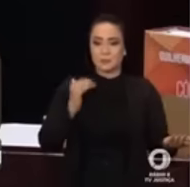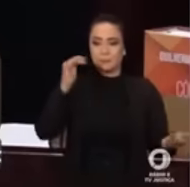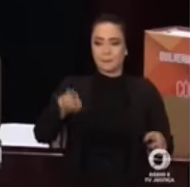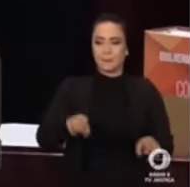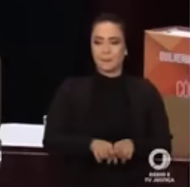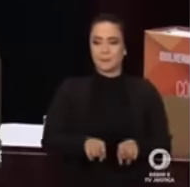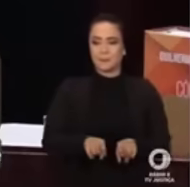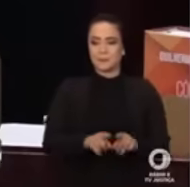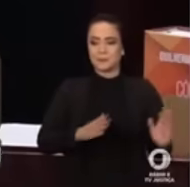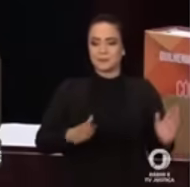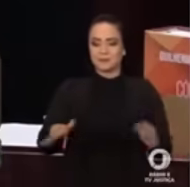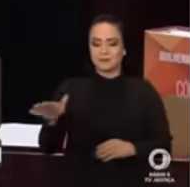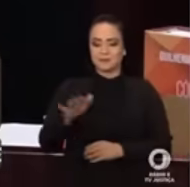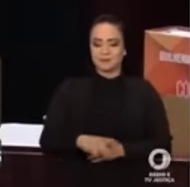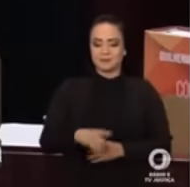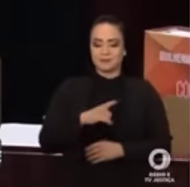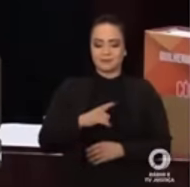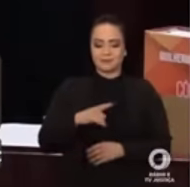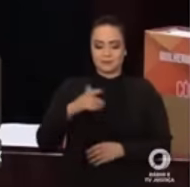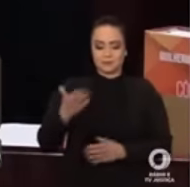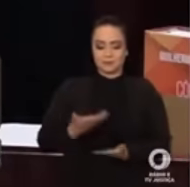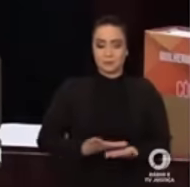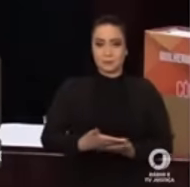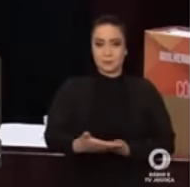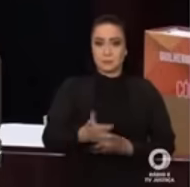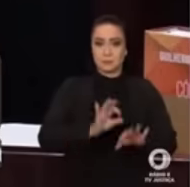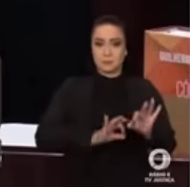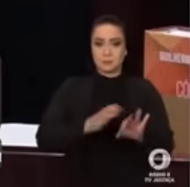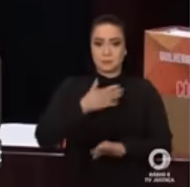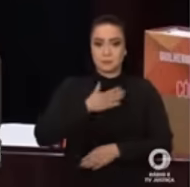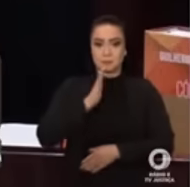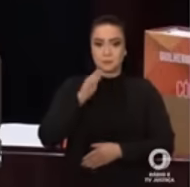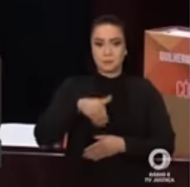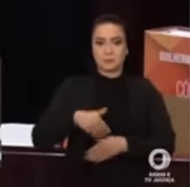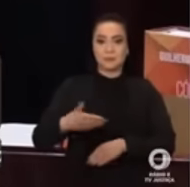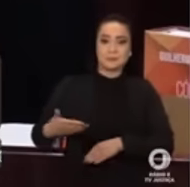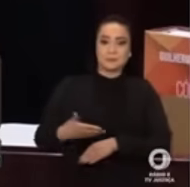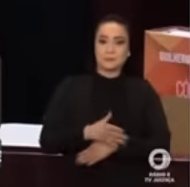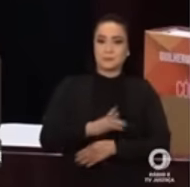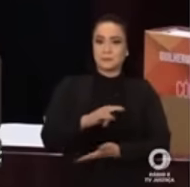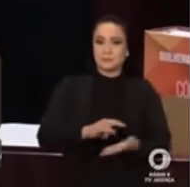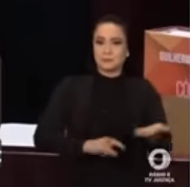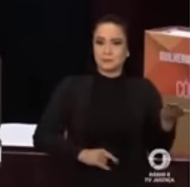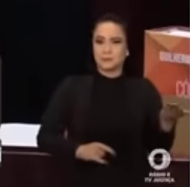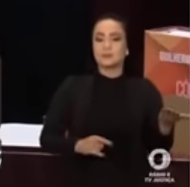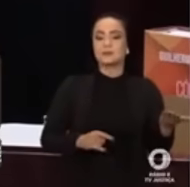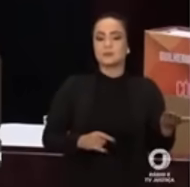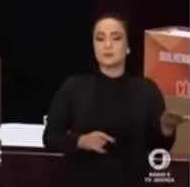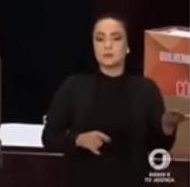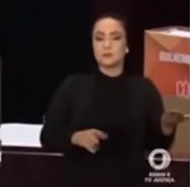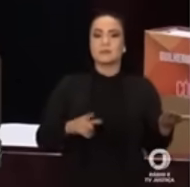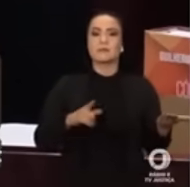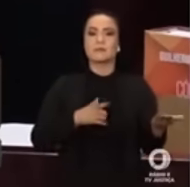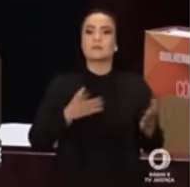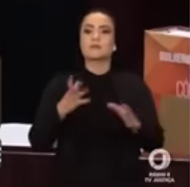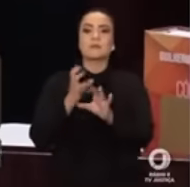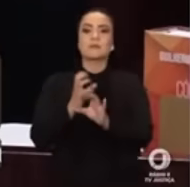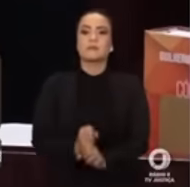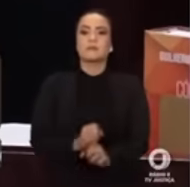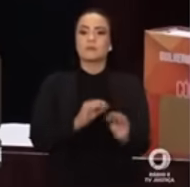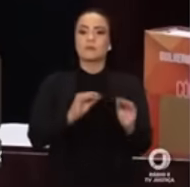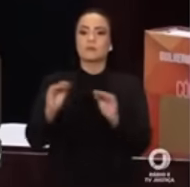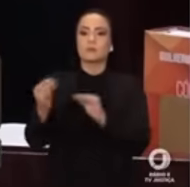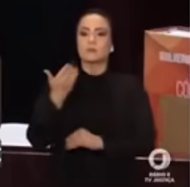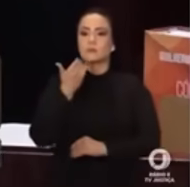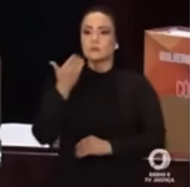que eu fiz questão de deixar assentado no meu voto. Houve acesso aos documentos, uma parte deles foi levado a pedido